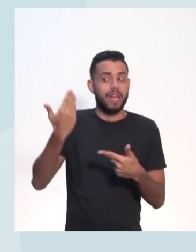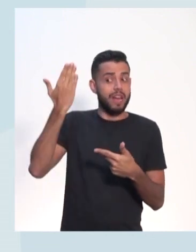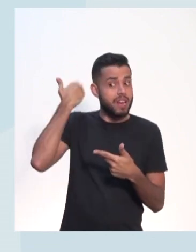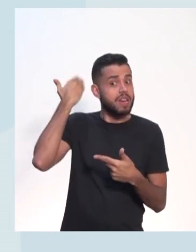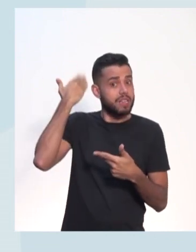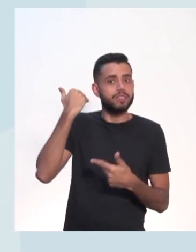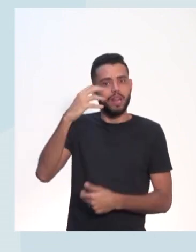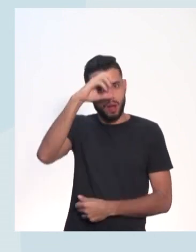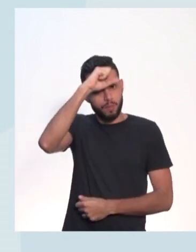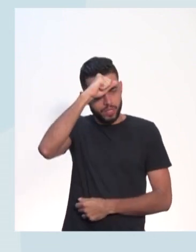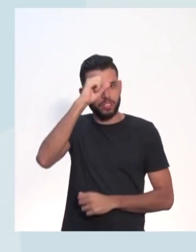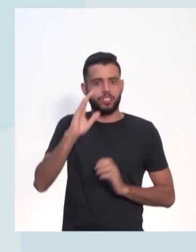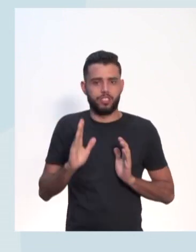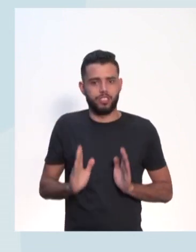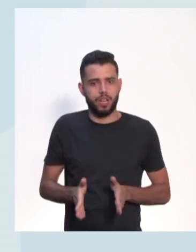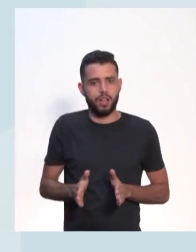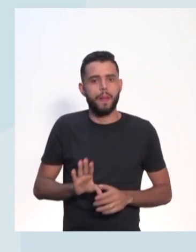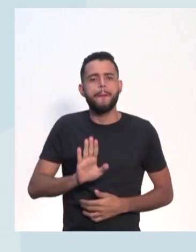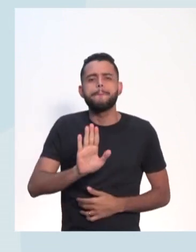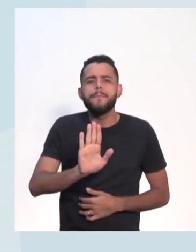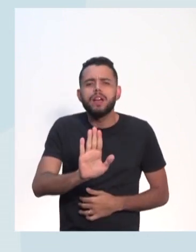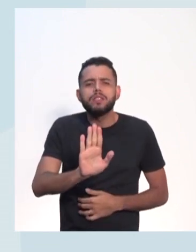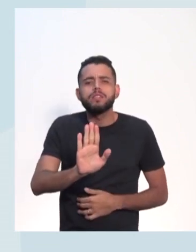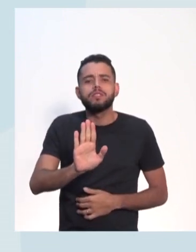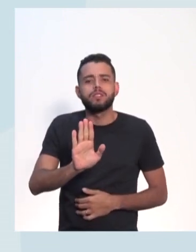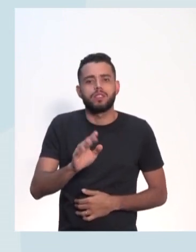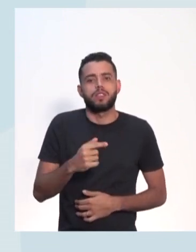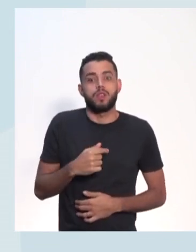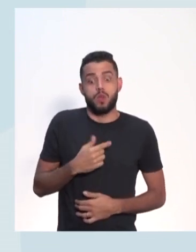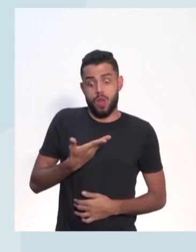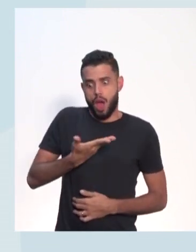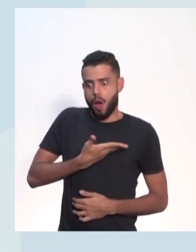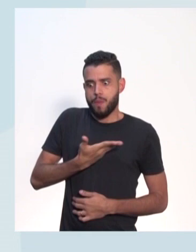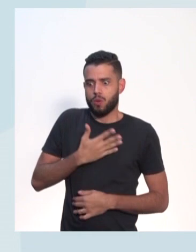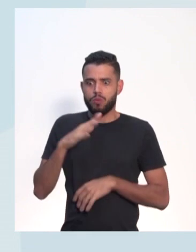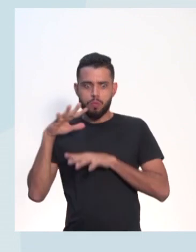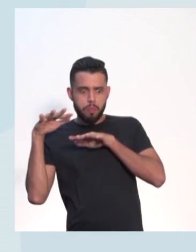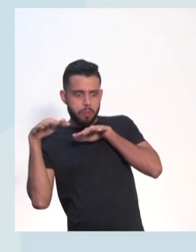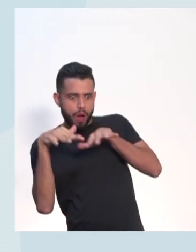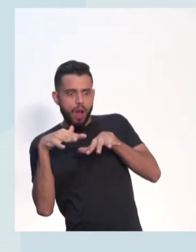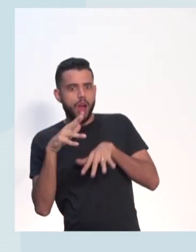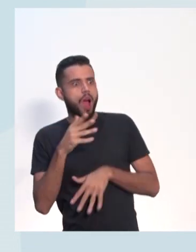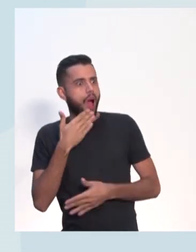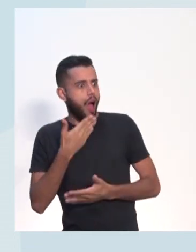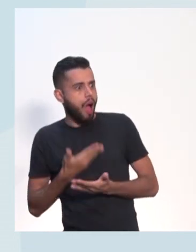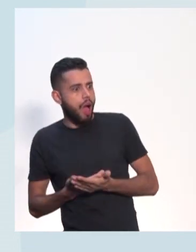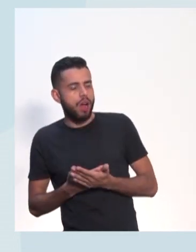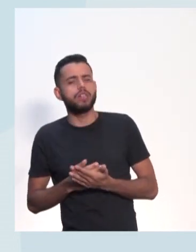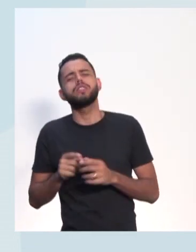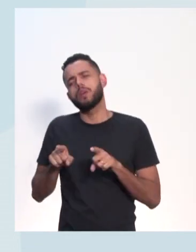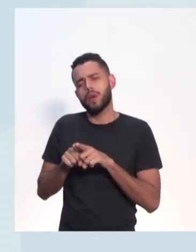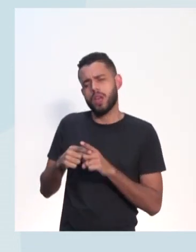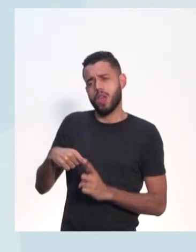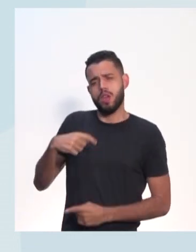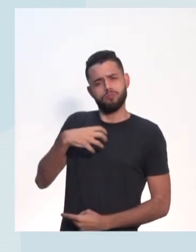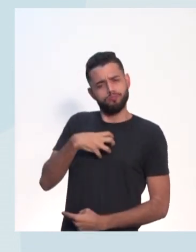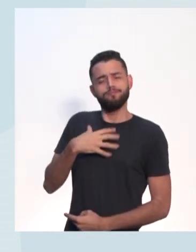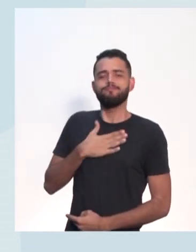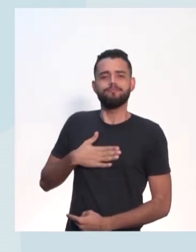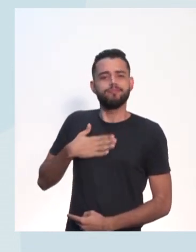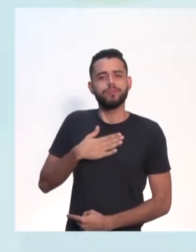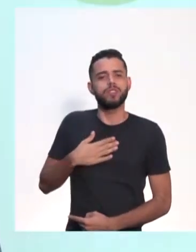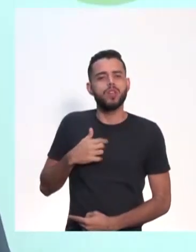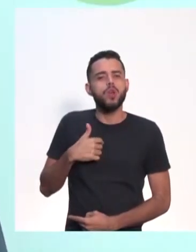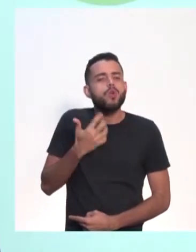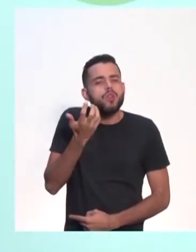que eu tenho. Mas o que eu queria fazer para impressionar os meus colegas e até mesmo para poder me satisfazer é dominar uma manobra